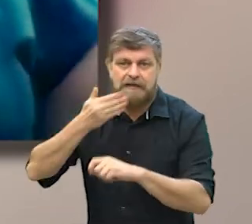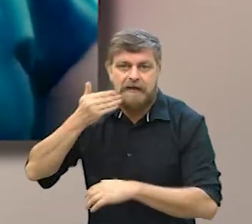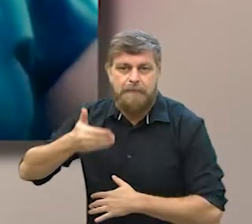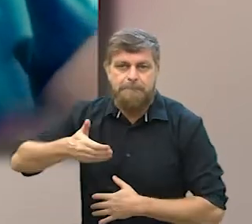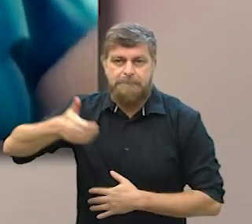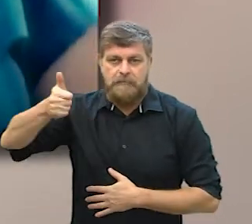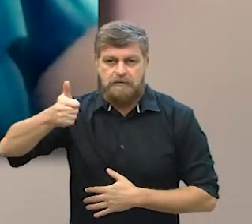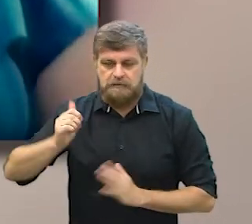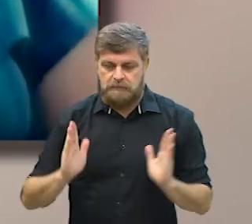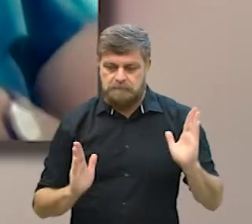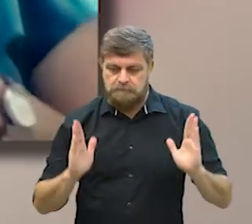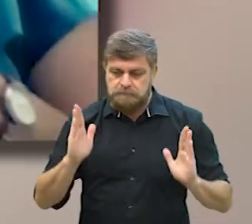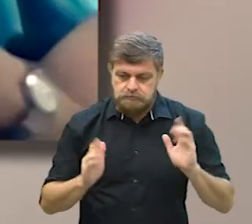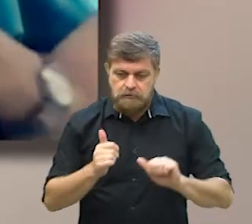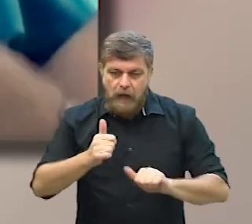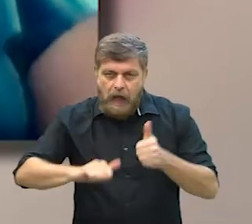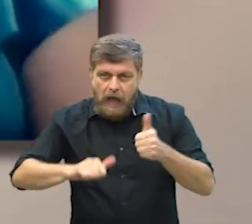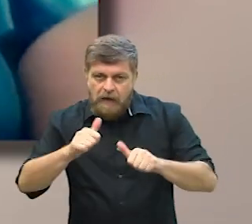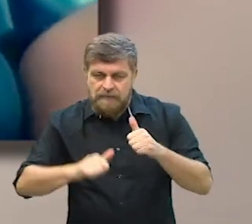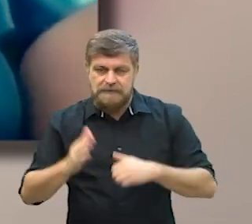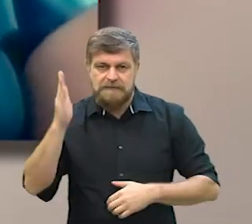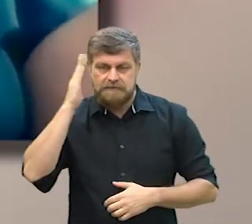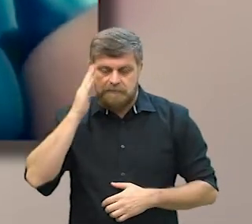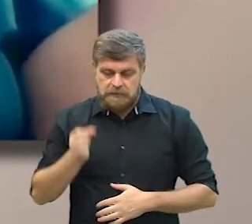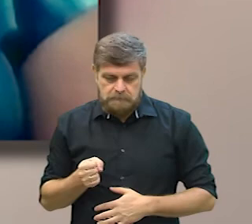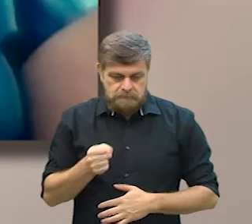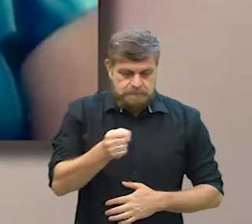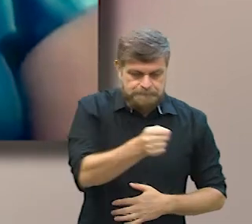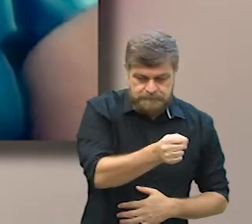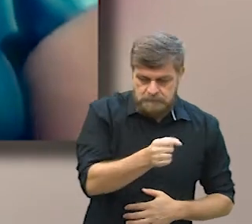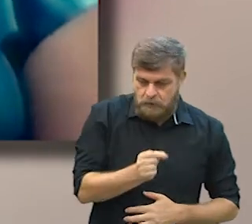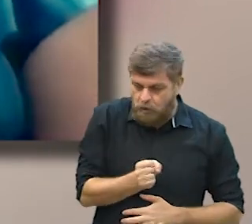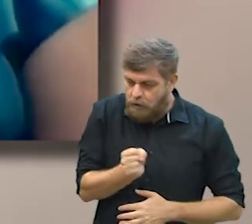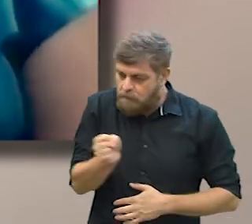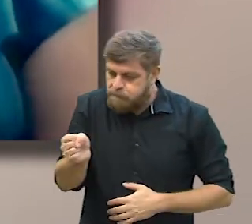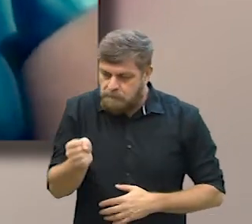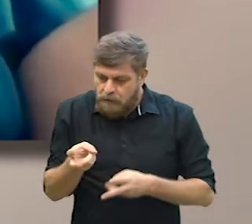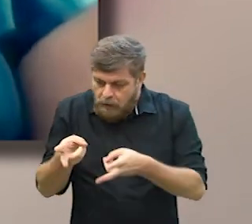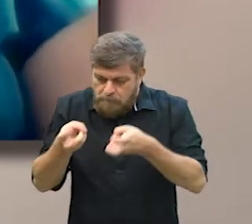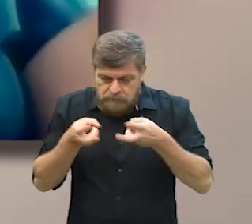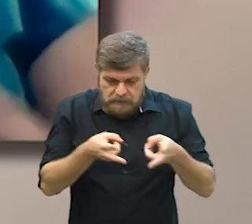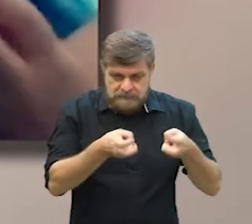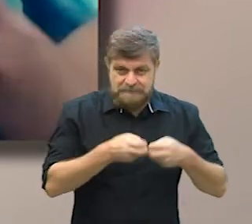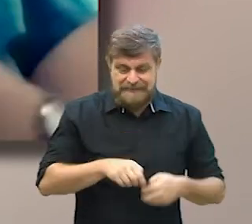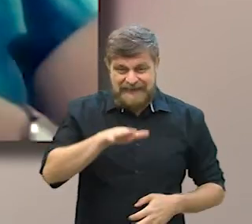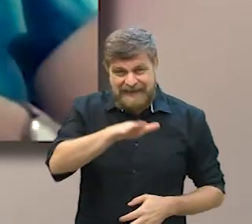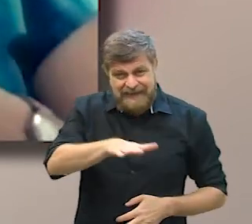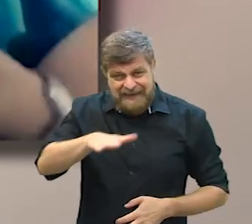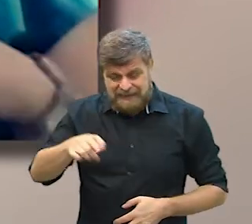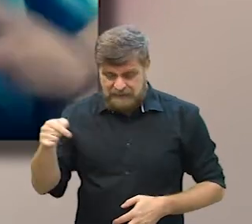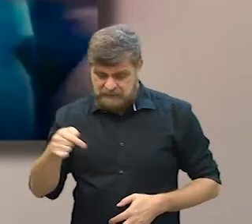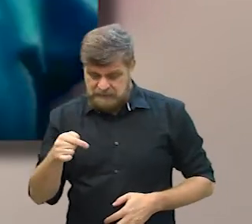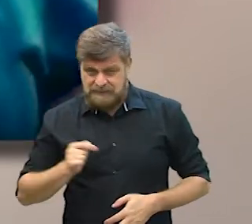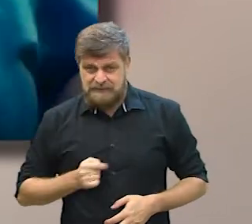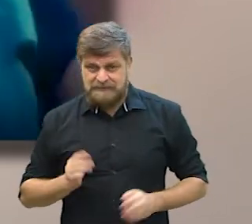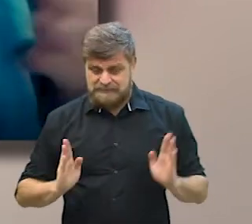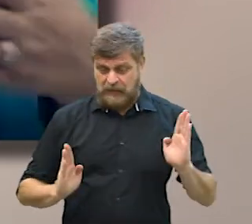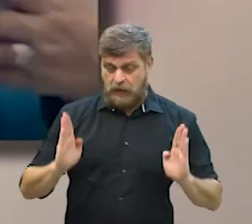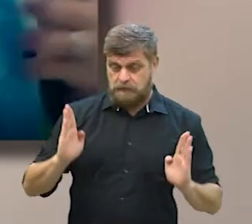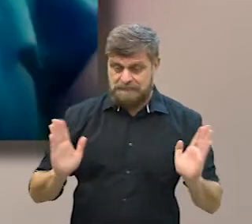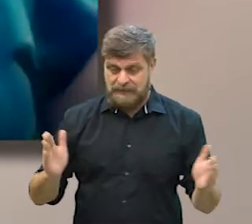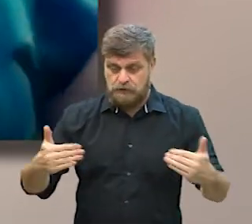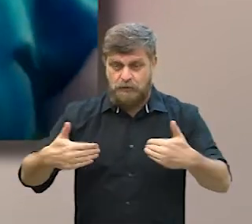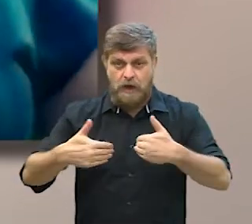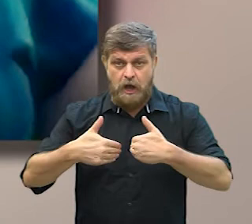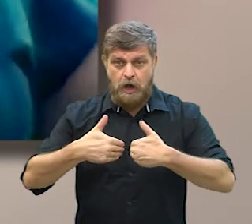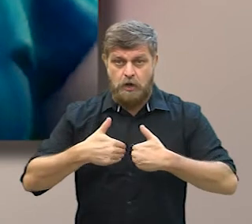maiores possibilidades. Então, dentro da avaliação, você consegue observar se essa criança, qual é, vamos